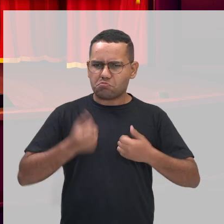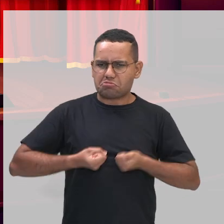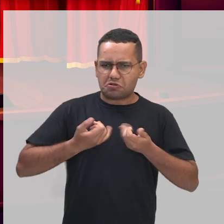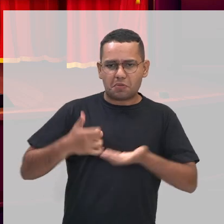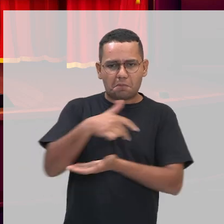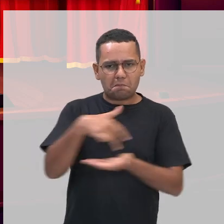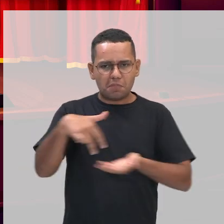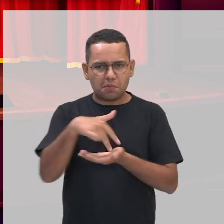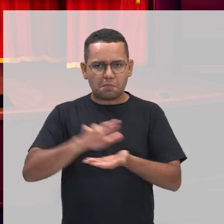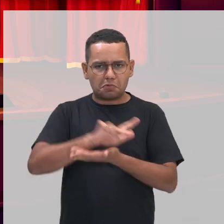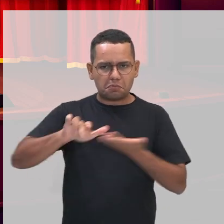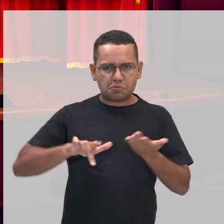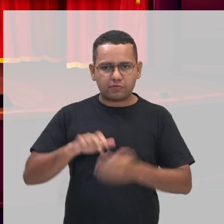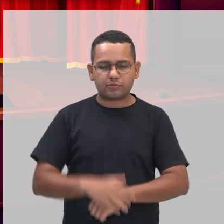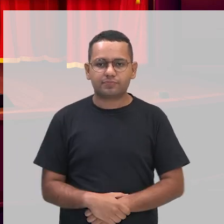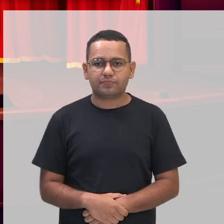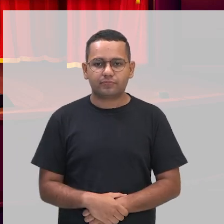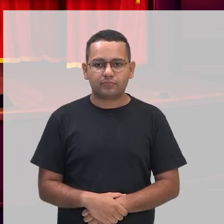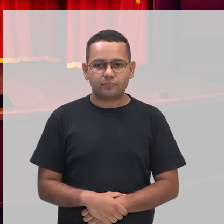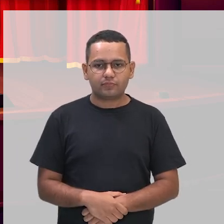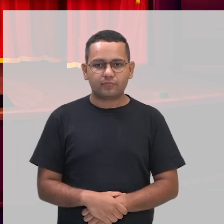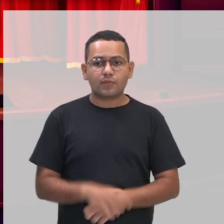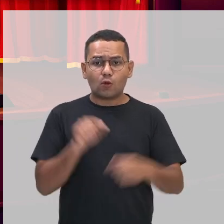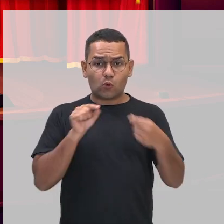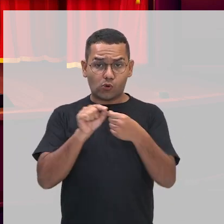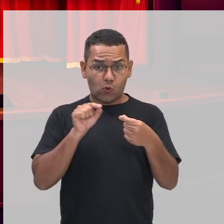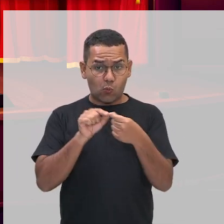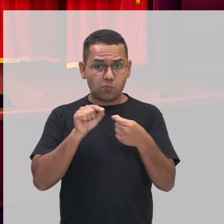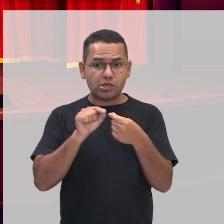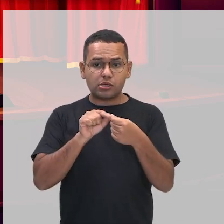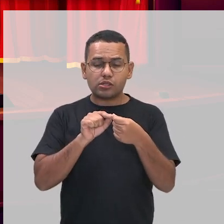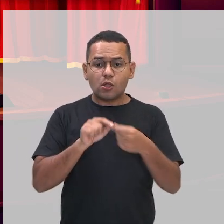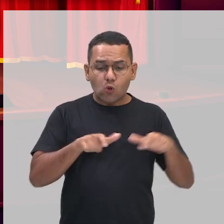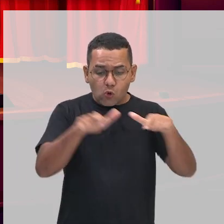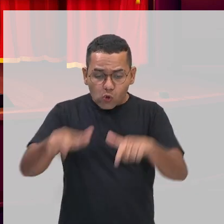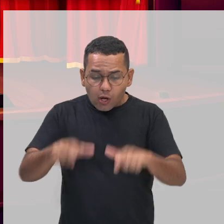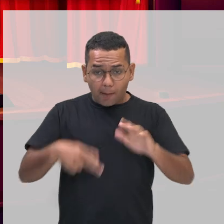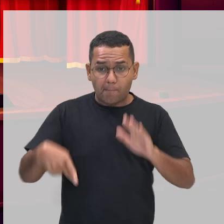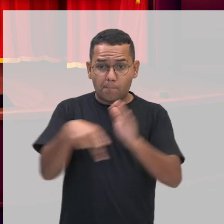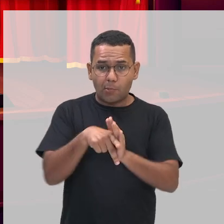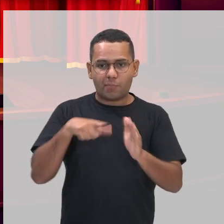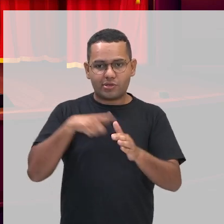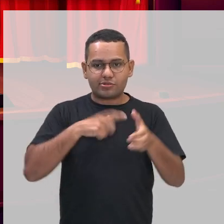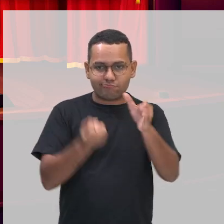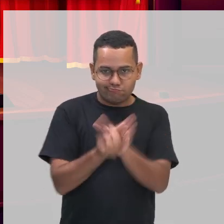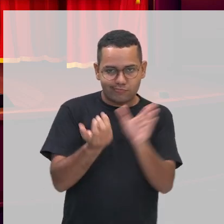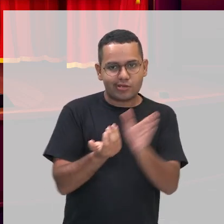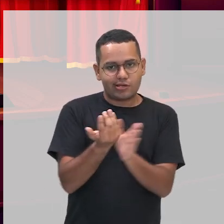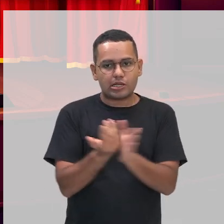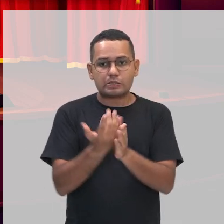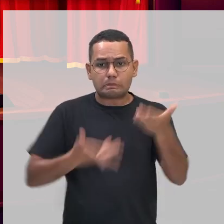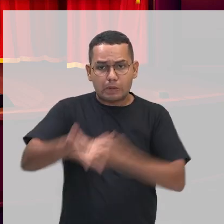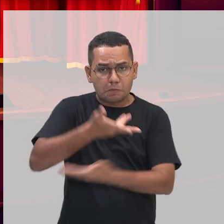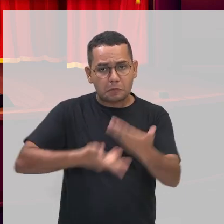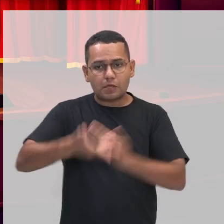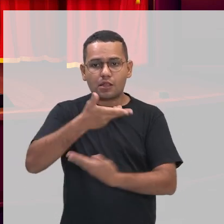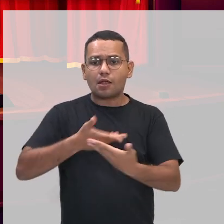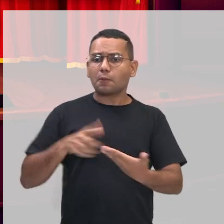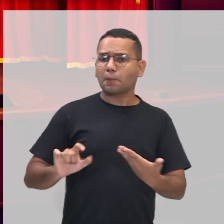da arte do corpo e das danças, são locais onde a expressão criativa